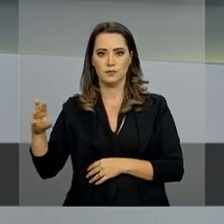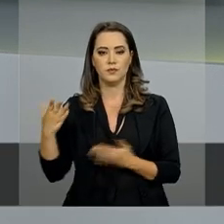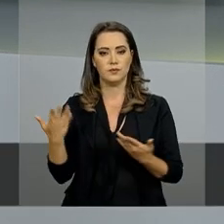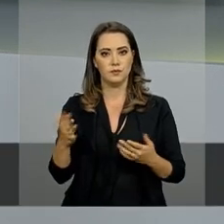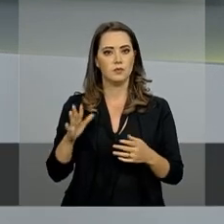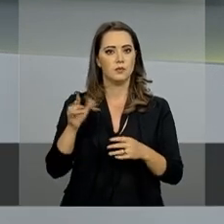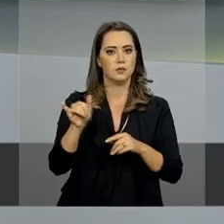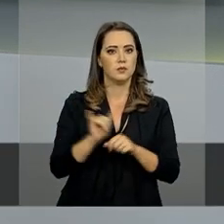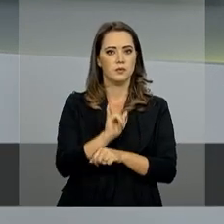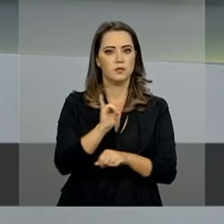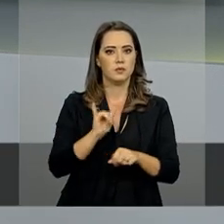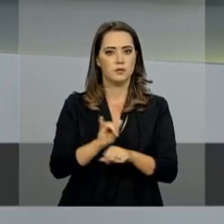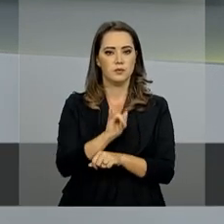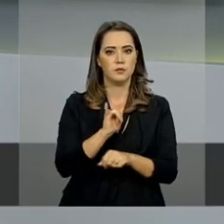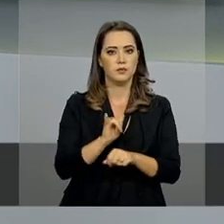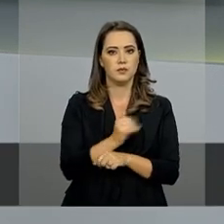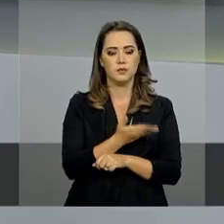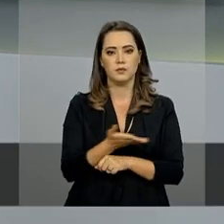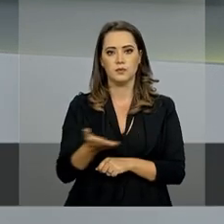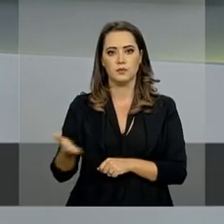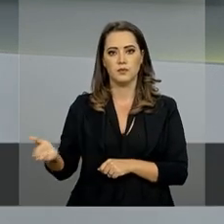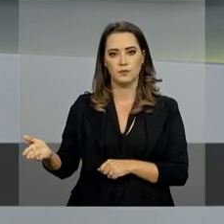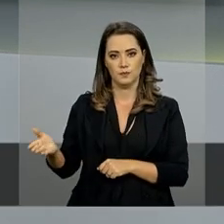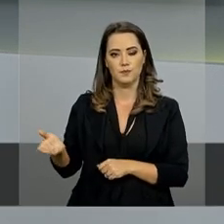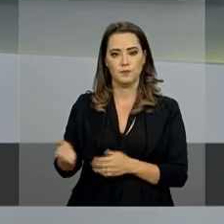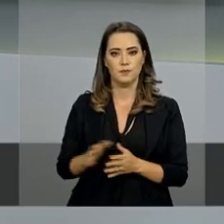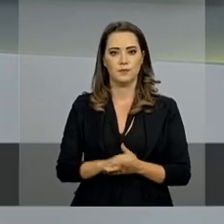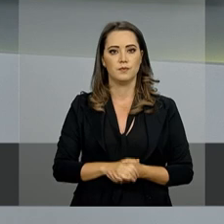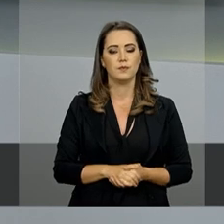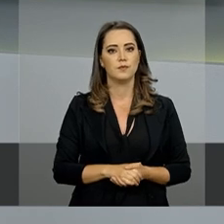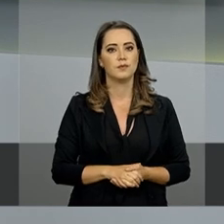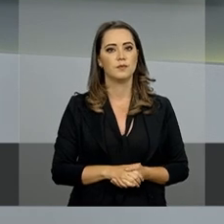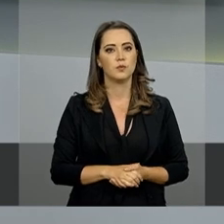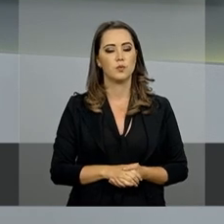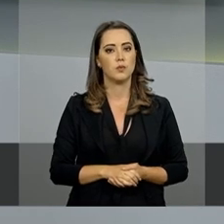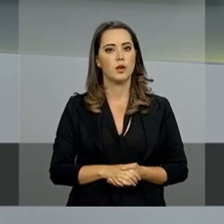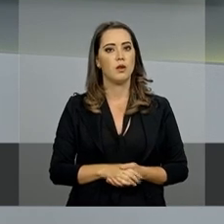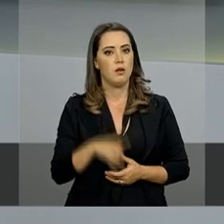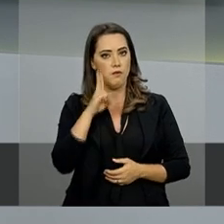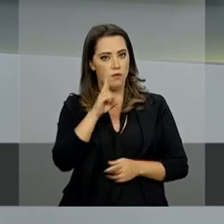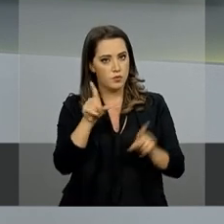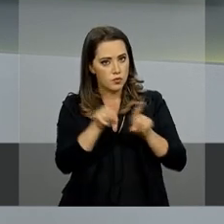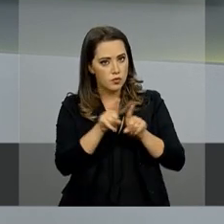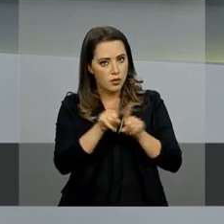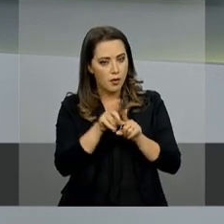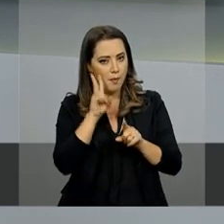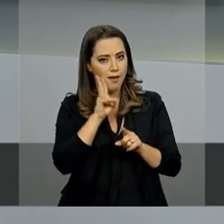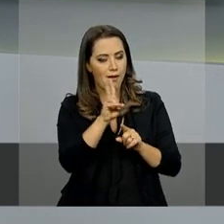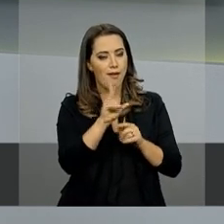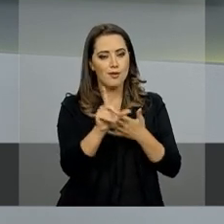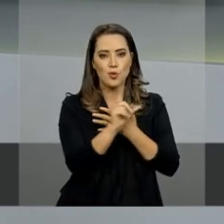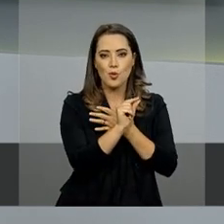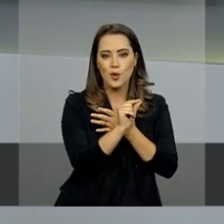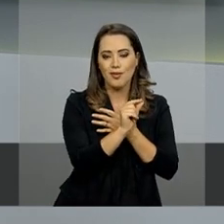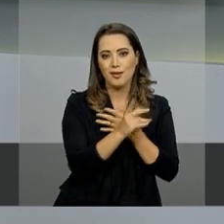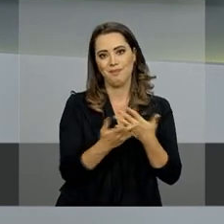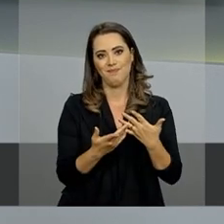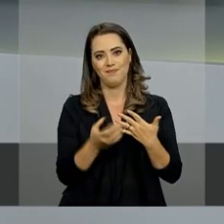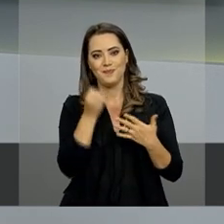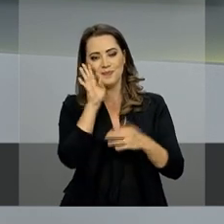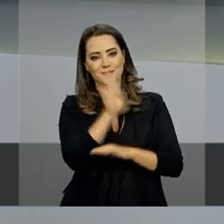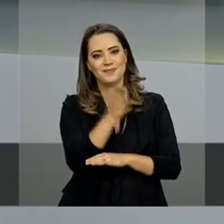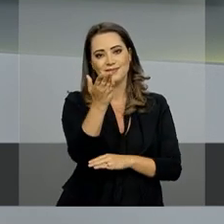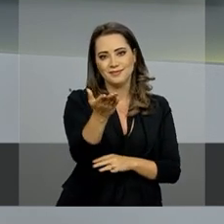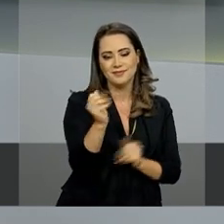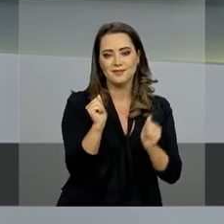da nbr e todas as reportagens estão disponíveis em nosso canal no youtube acesse também o nosso perfil no twitter uma